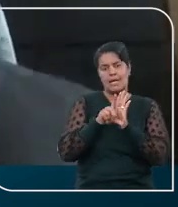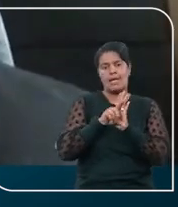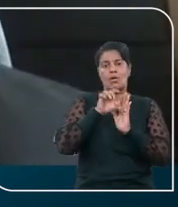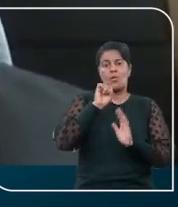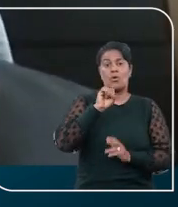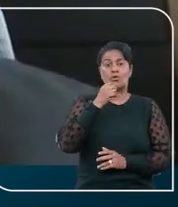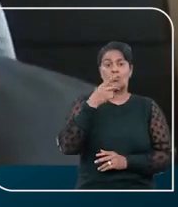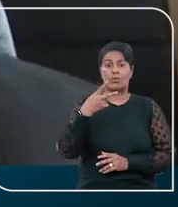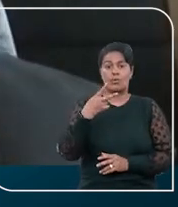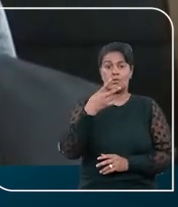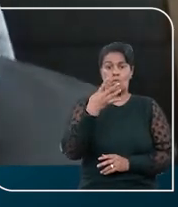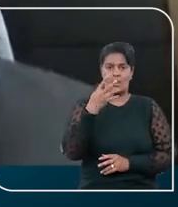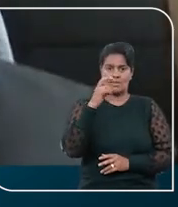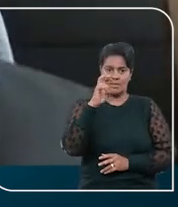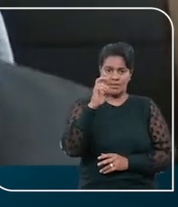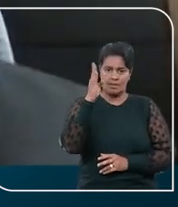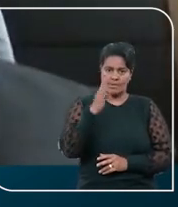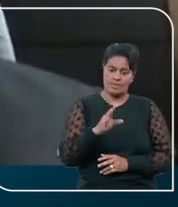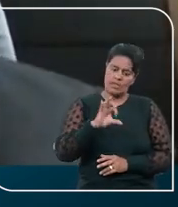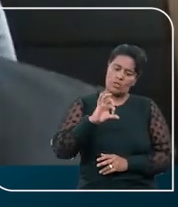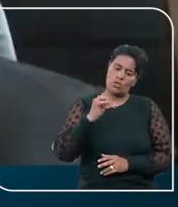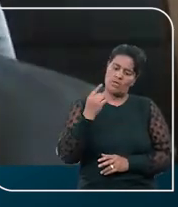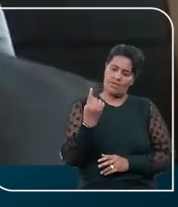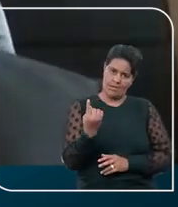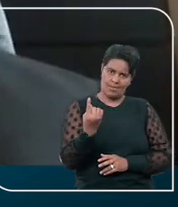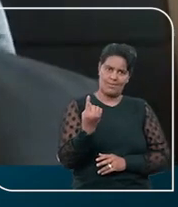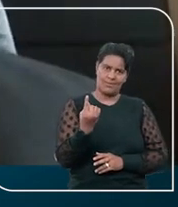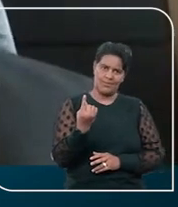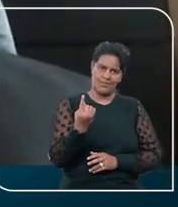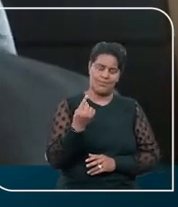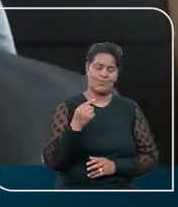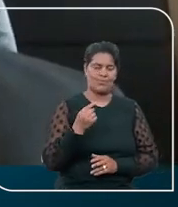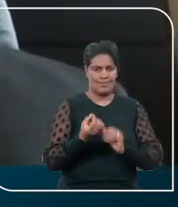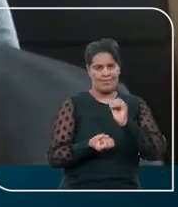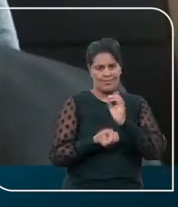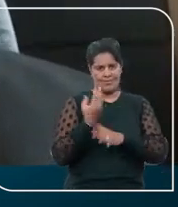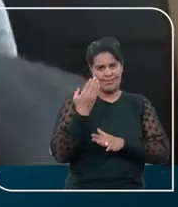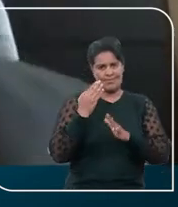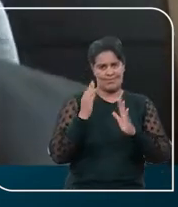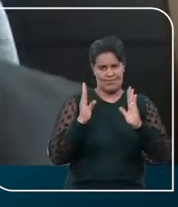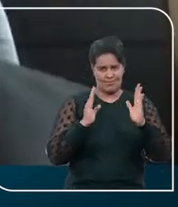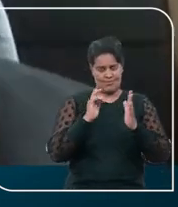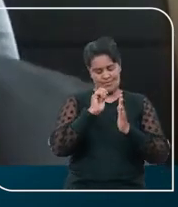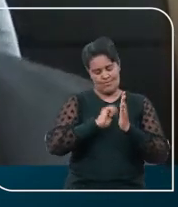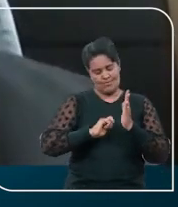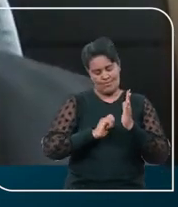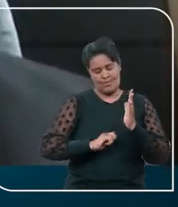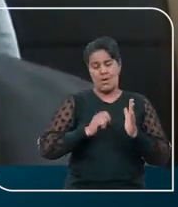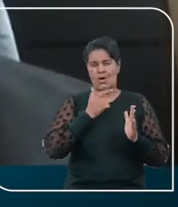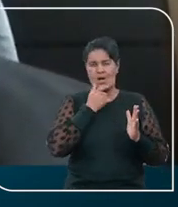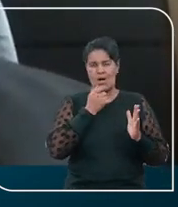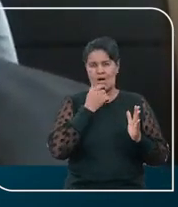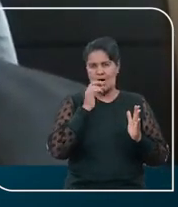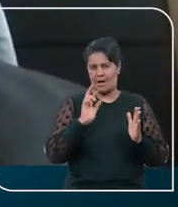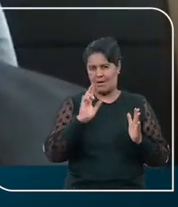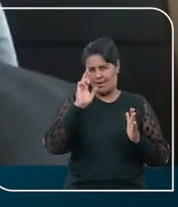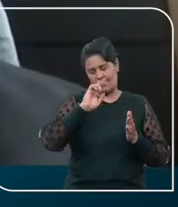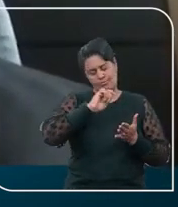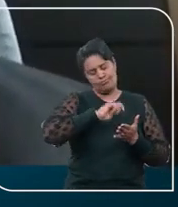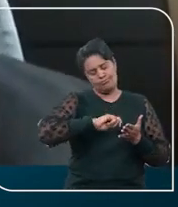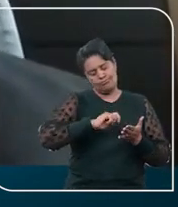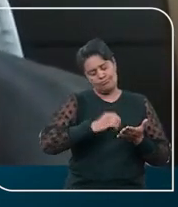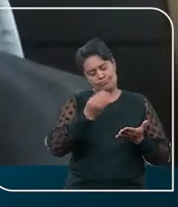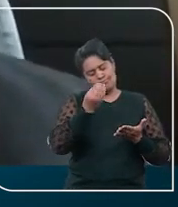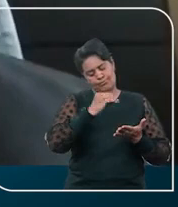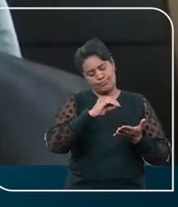né, a lei de locações de imóveis urbanos, feito aí pelo Ciro Capanema de Souza, pelo Pedro Cantizano, Geraldo